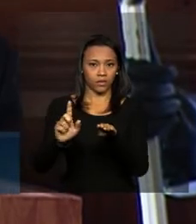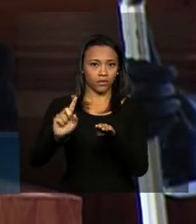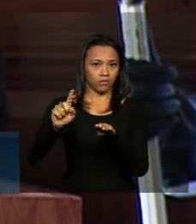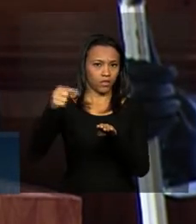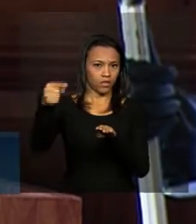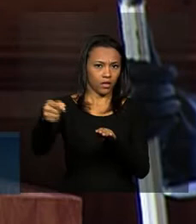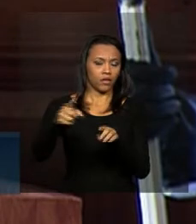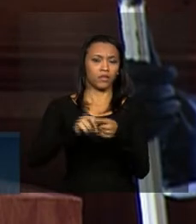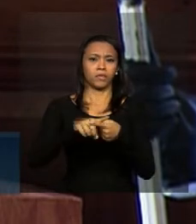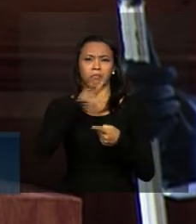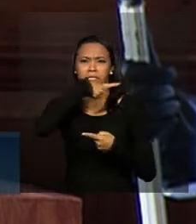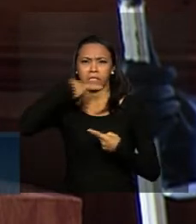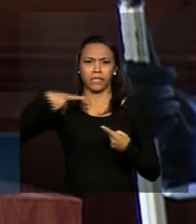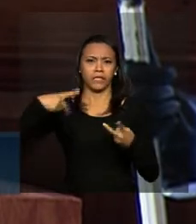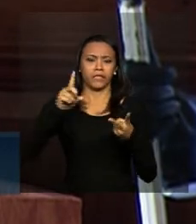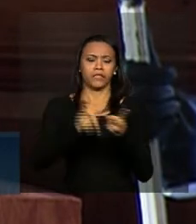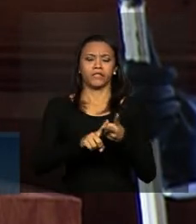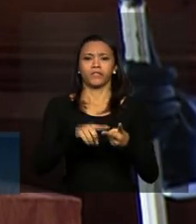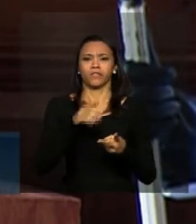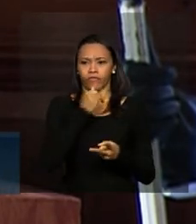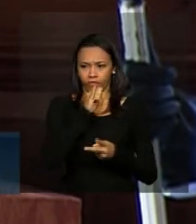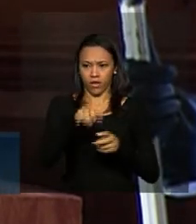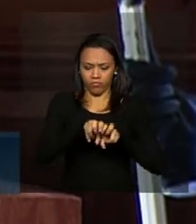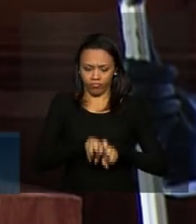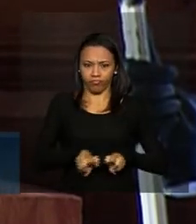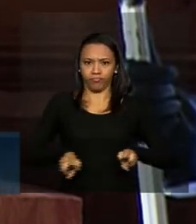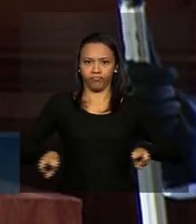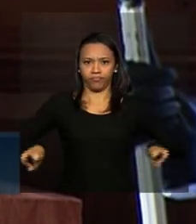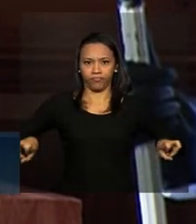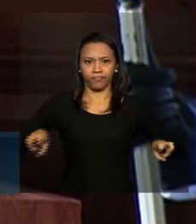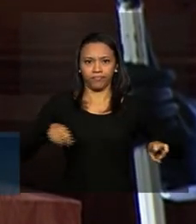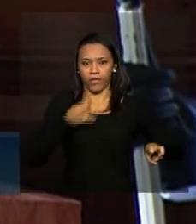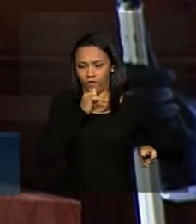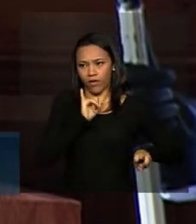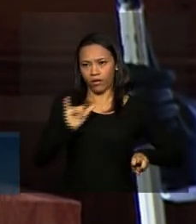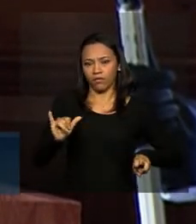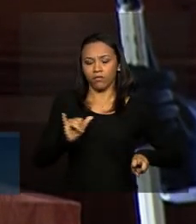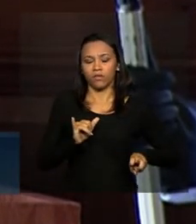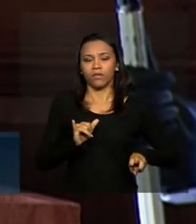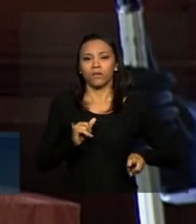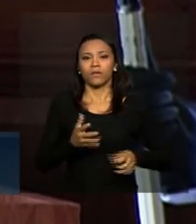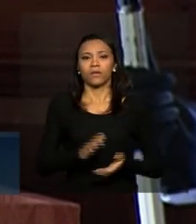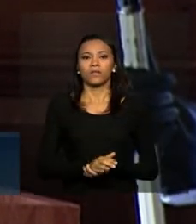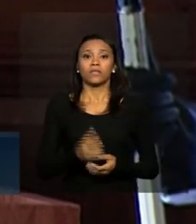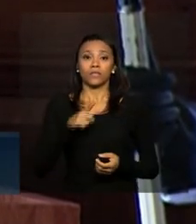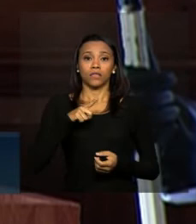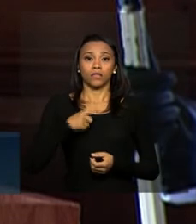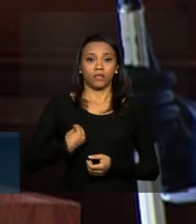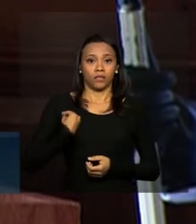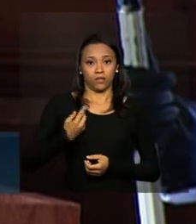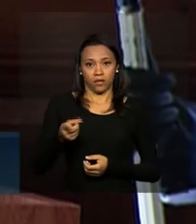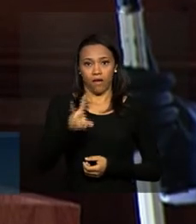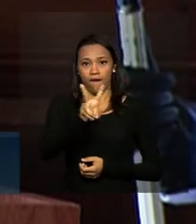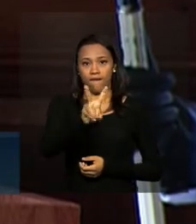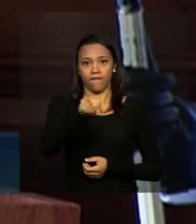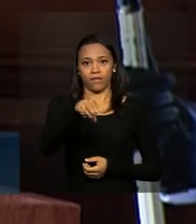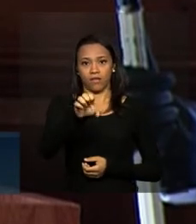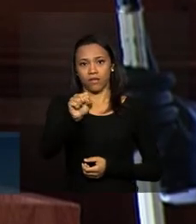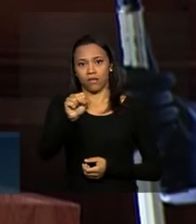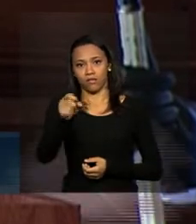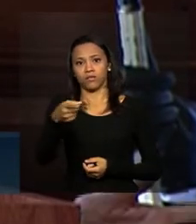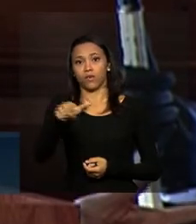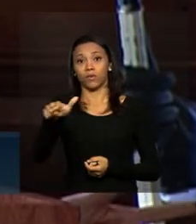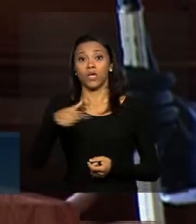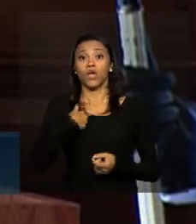desembargadores, presidentes, quando eu fui presidente da Câmara pela última vez, aqui estão a Vanessa Grajotin e a Jô, eu criei